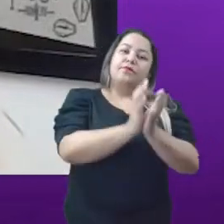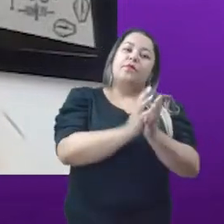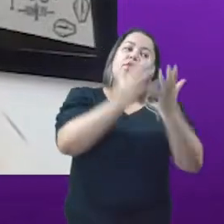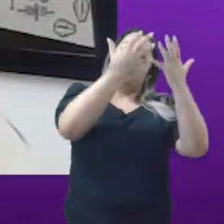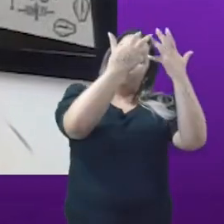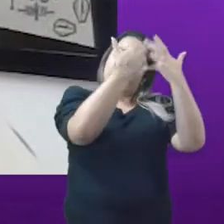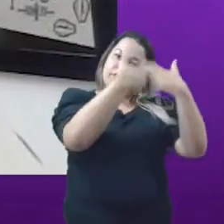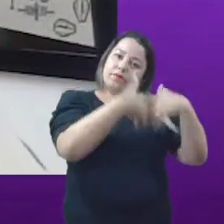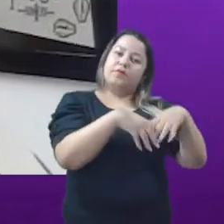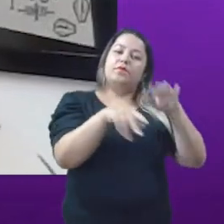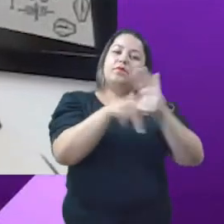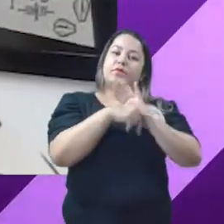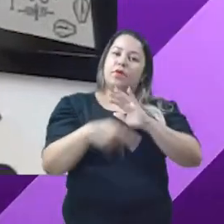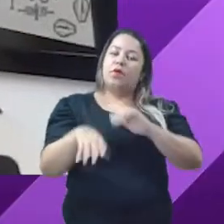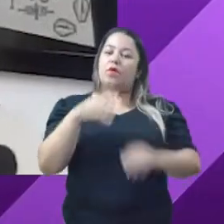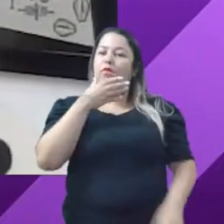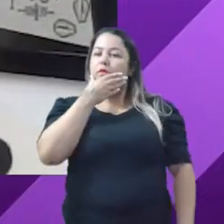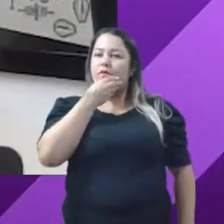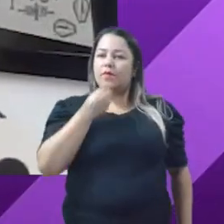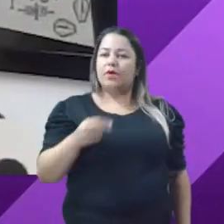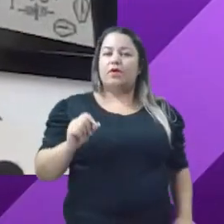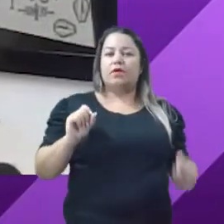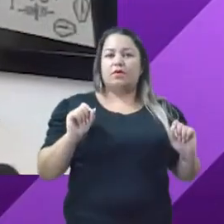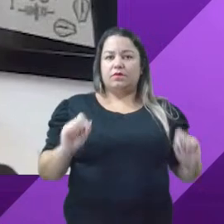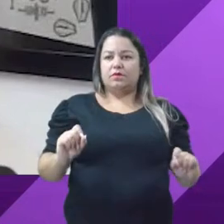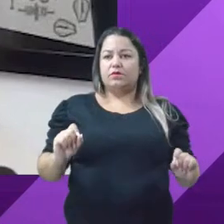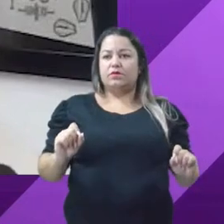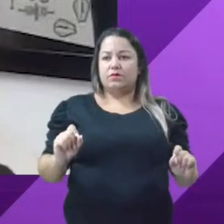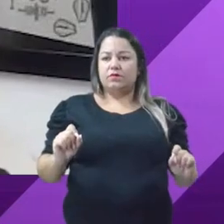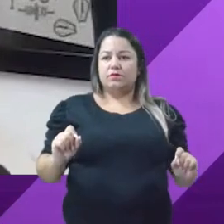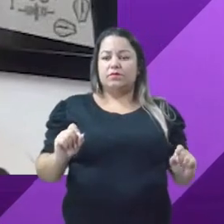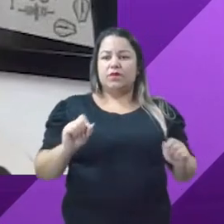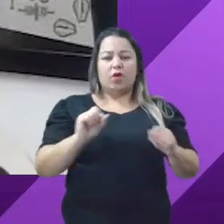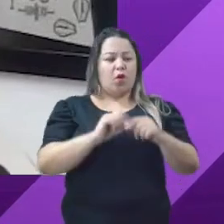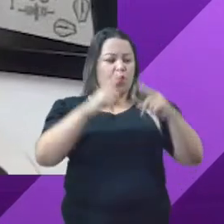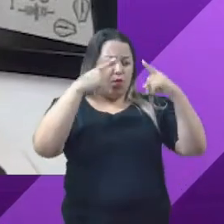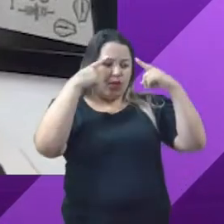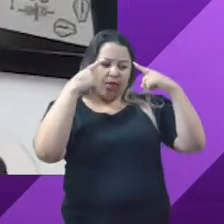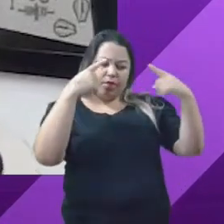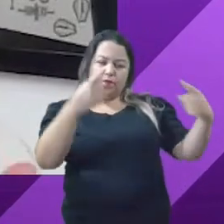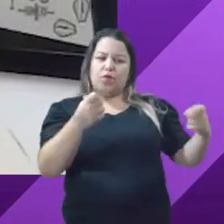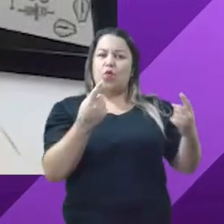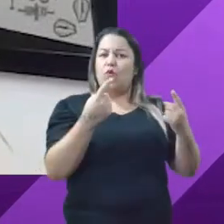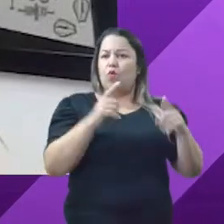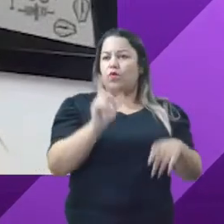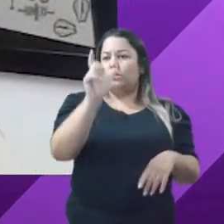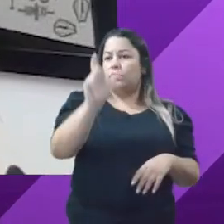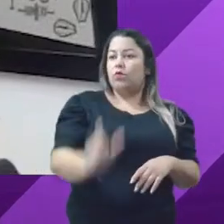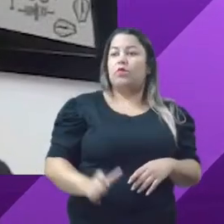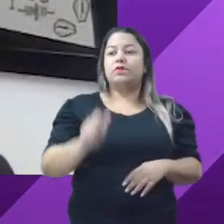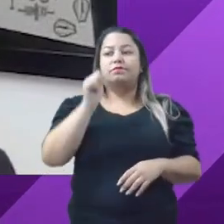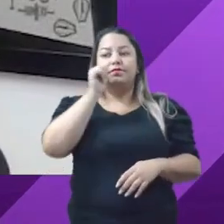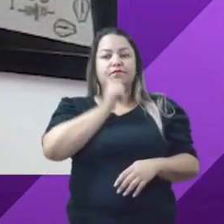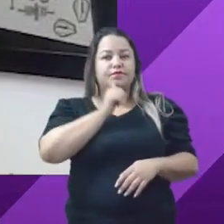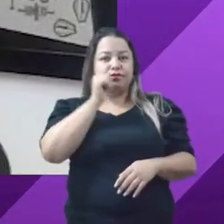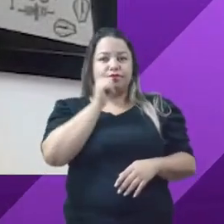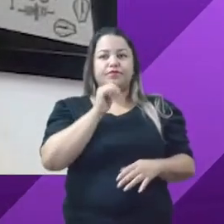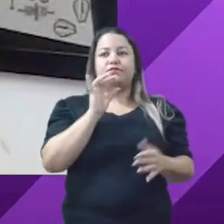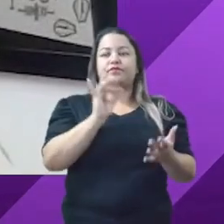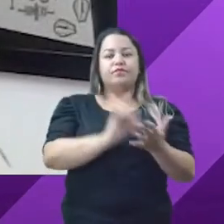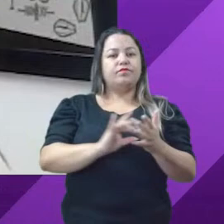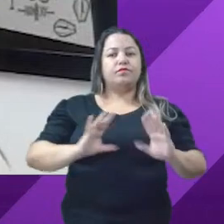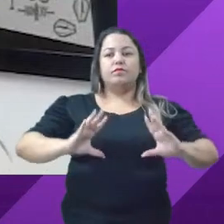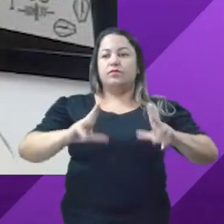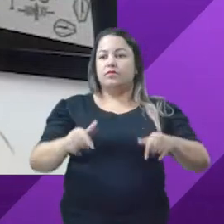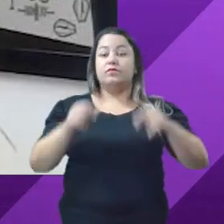reflexivos para homens que cometeram alguns tipos de violência, né, contra as mulheres, né? E é claro, gente, tudo